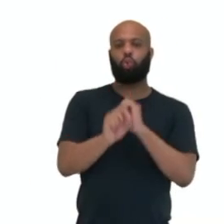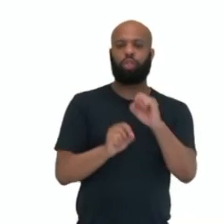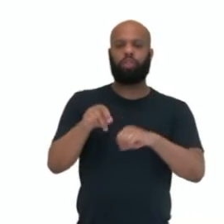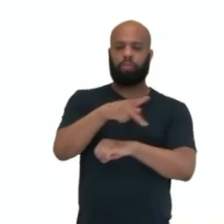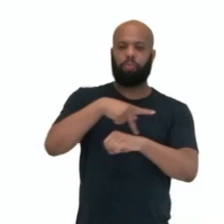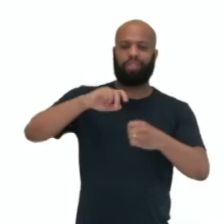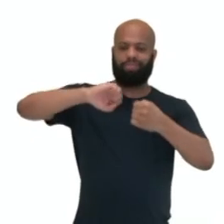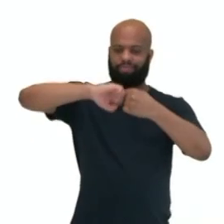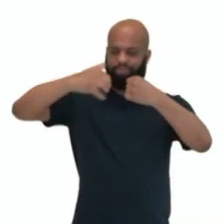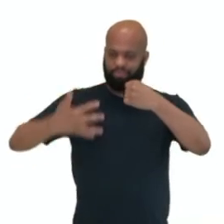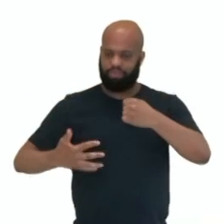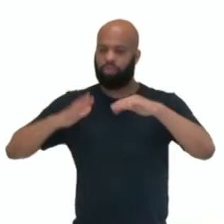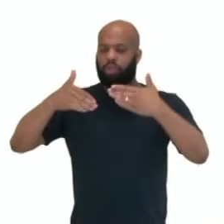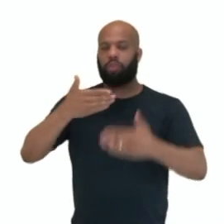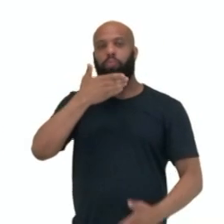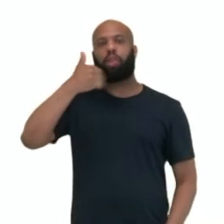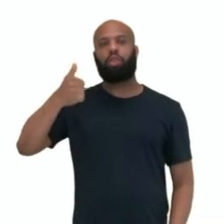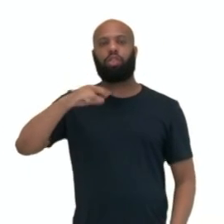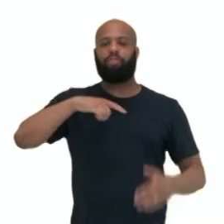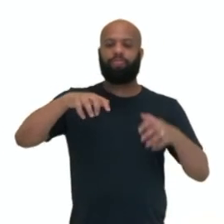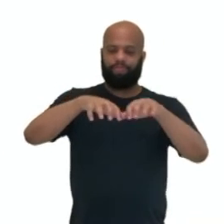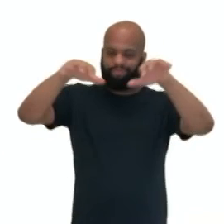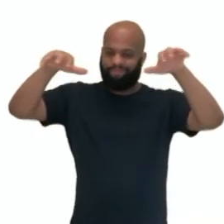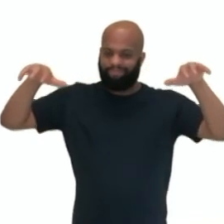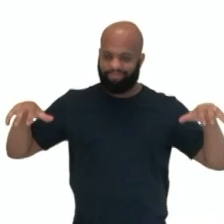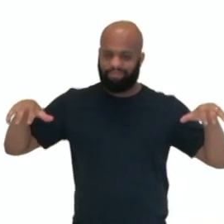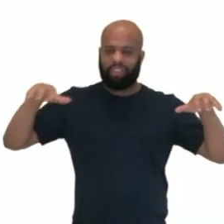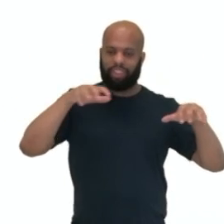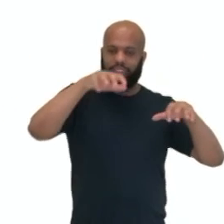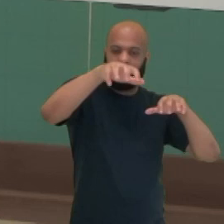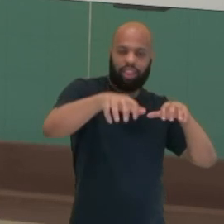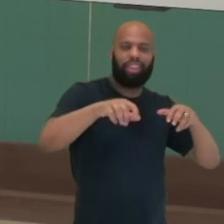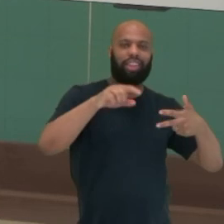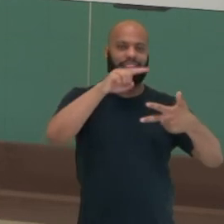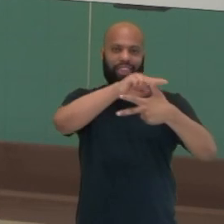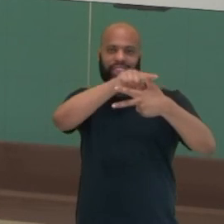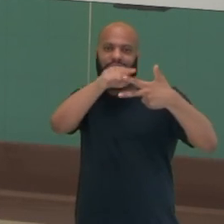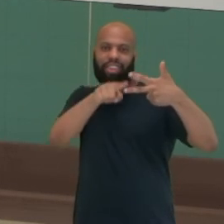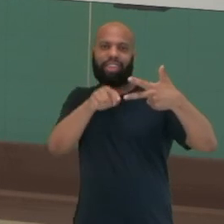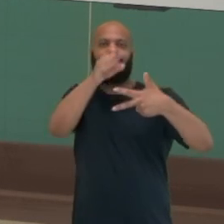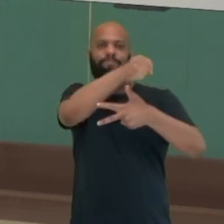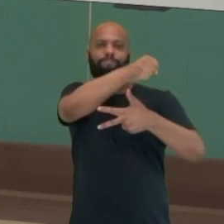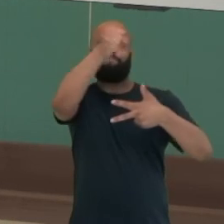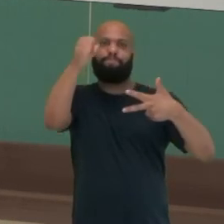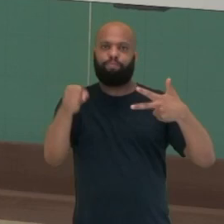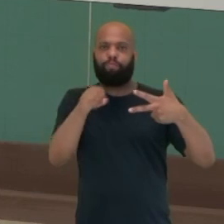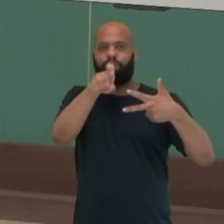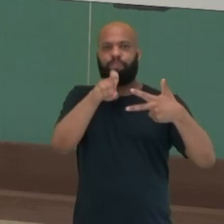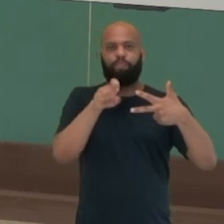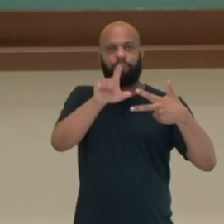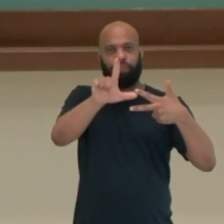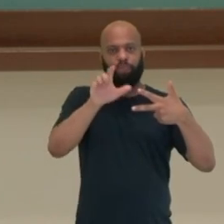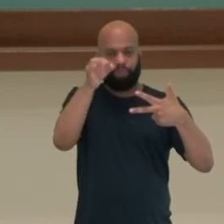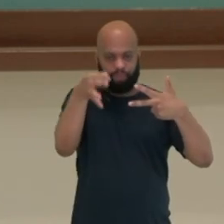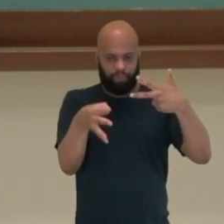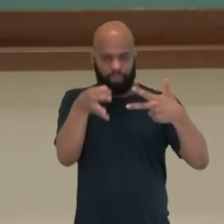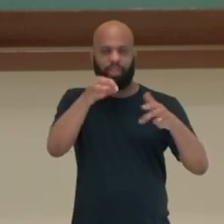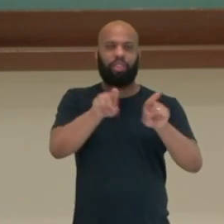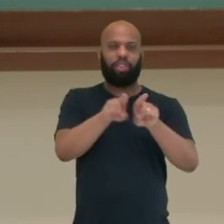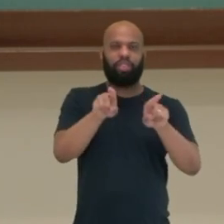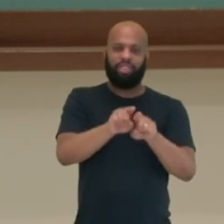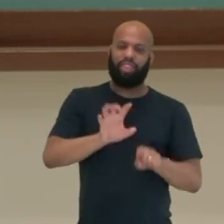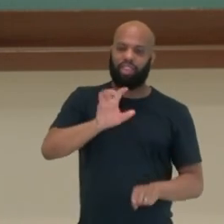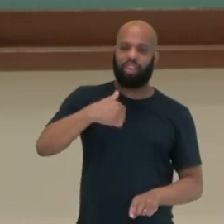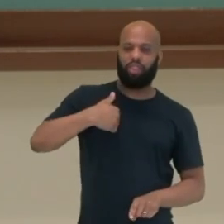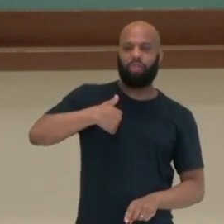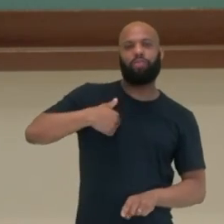Democrático de Direito, seria necessária a tripartição, a divisão dos poderes. É isso, eu